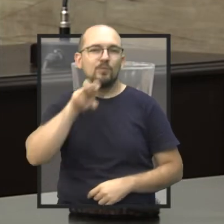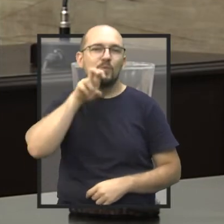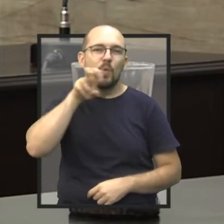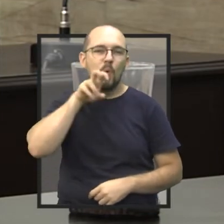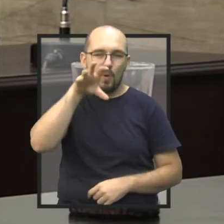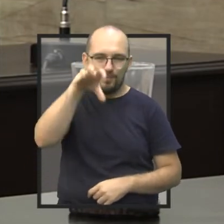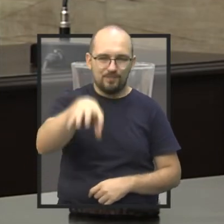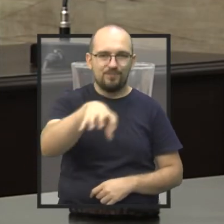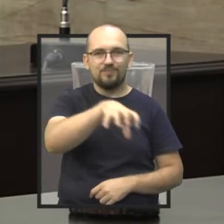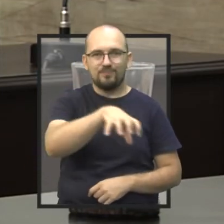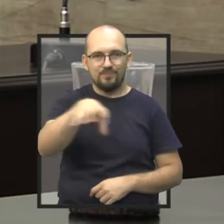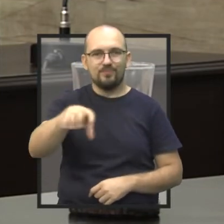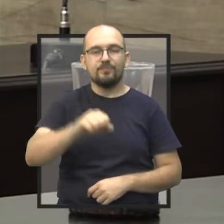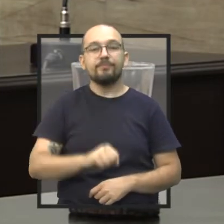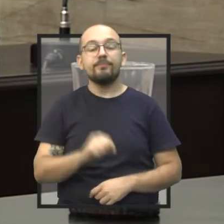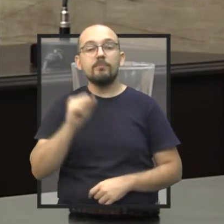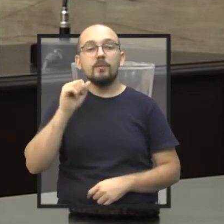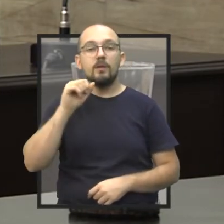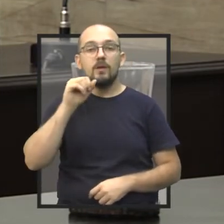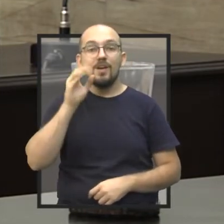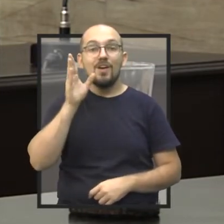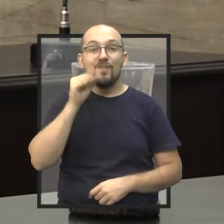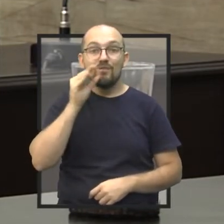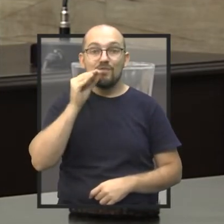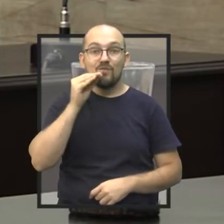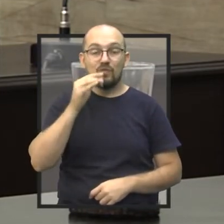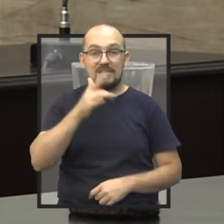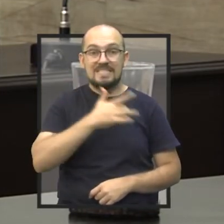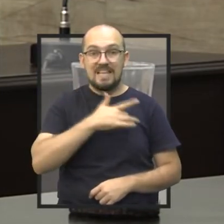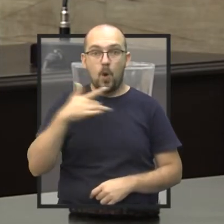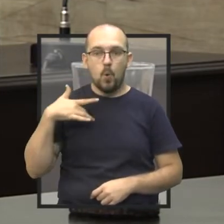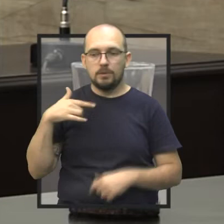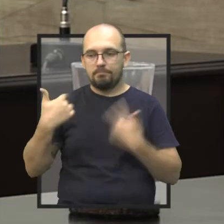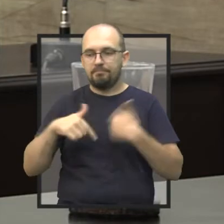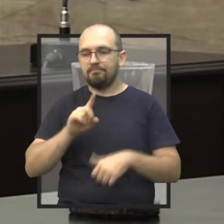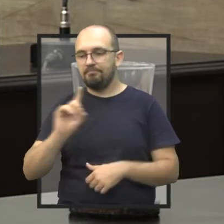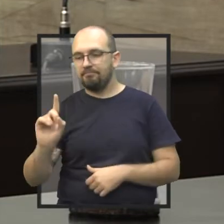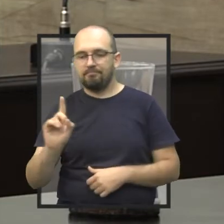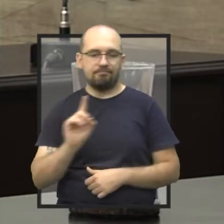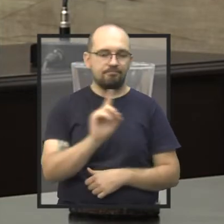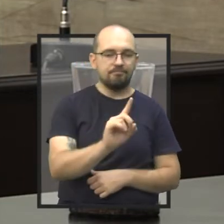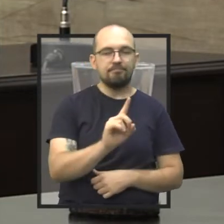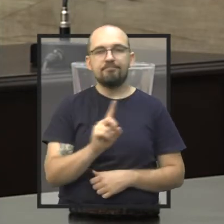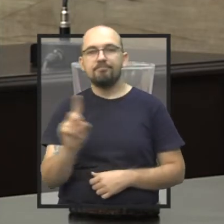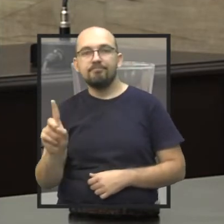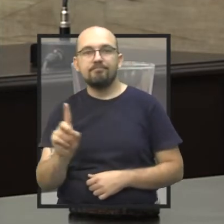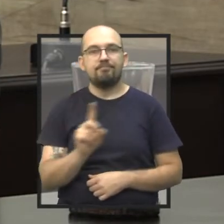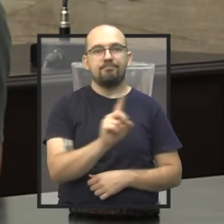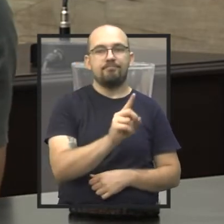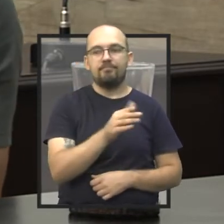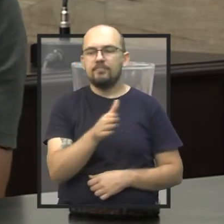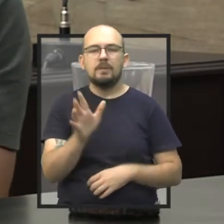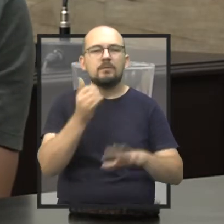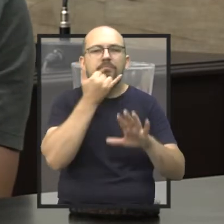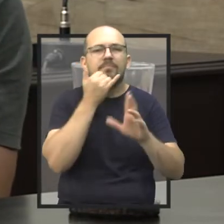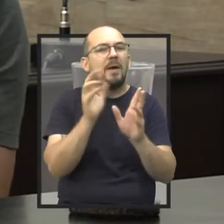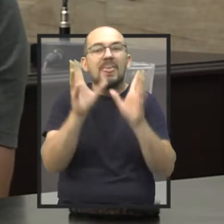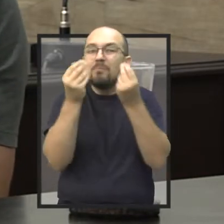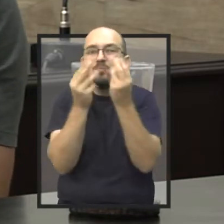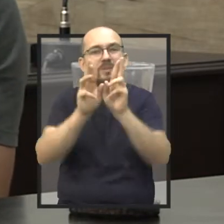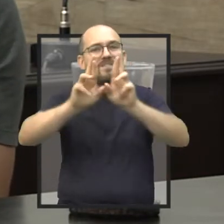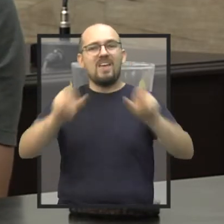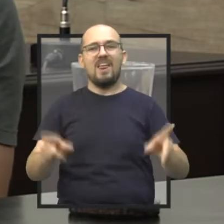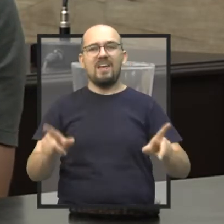E aí as servidoras ali da saúde, elas são obrigadas a atender os dois. Só que são atendimentos completamente diferentes,